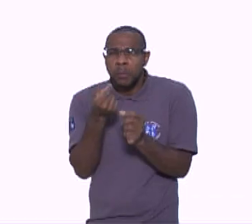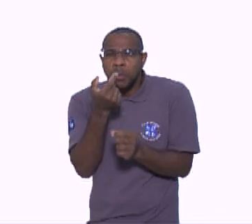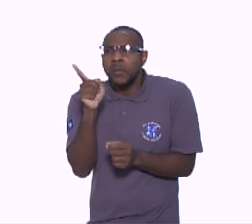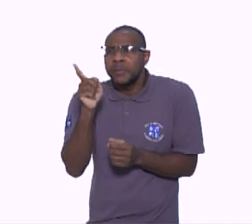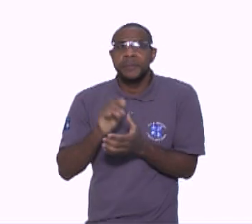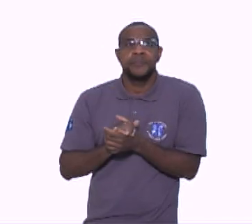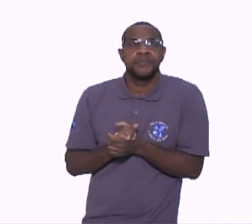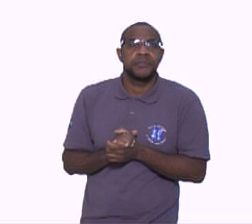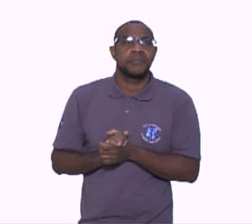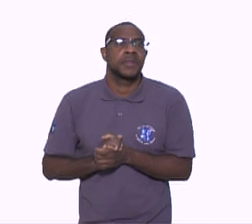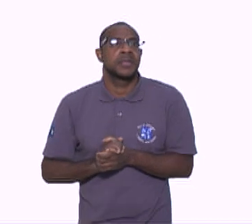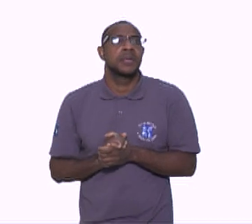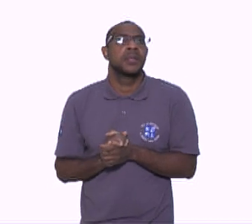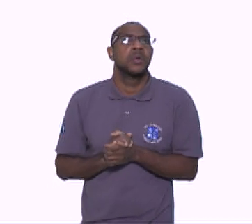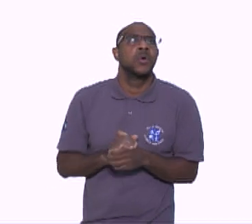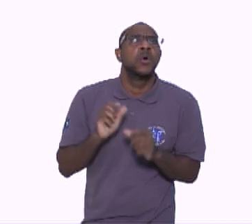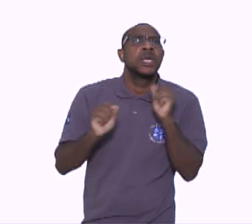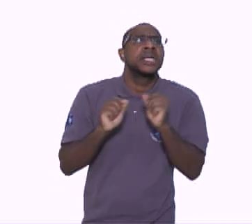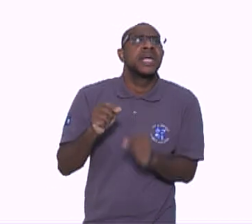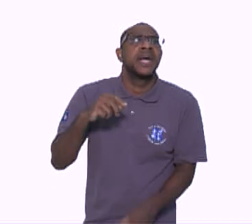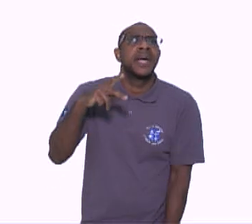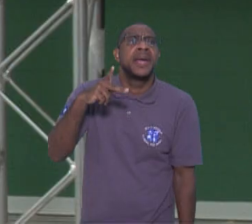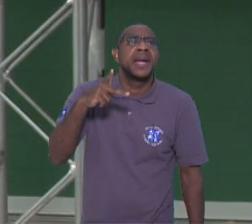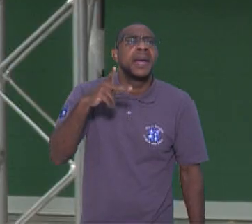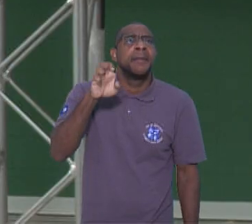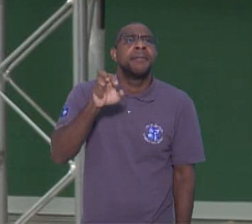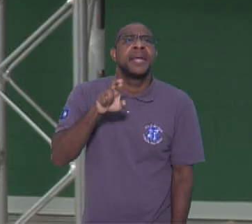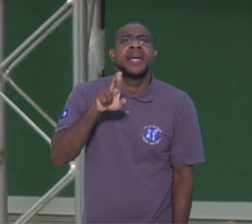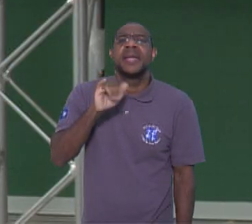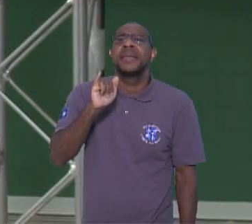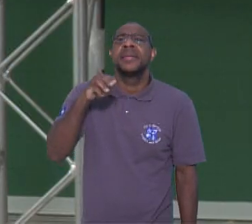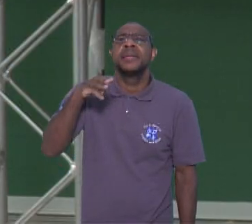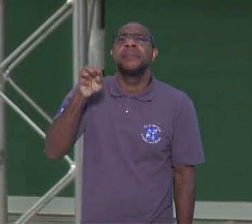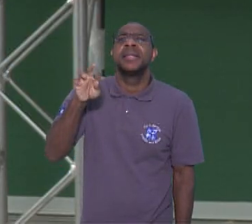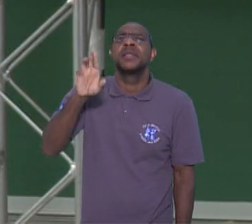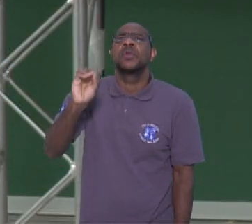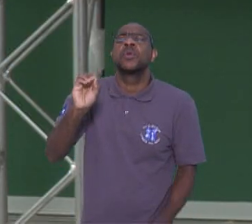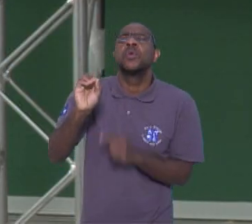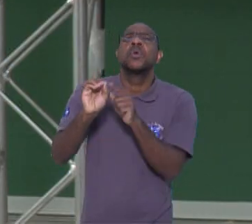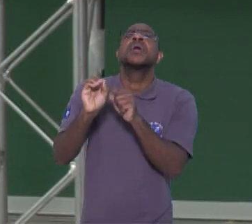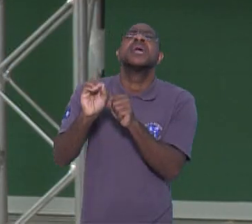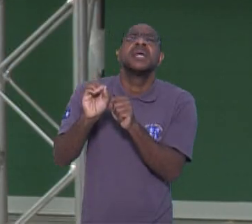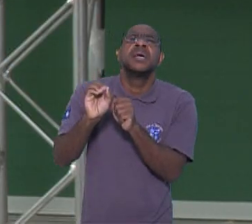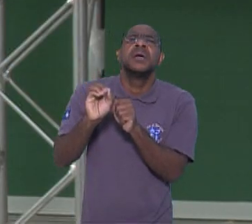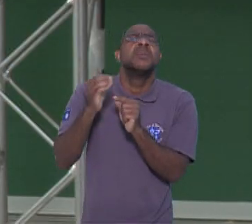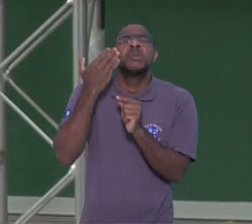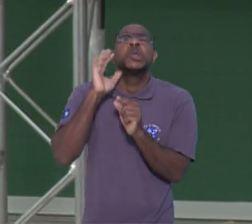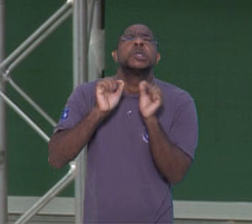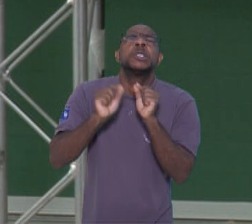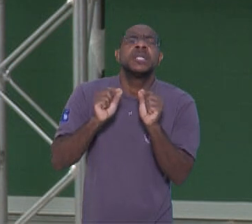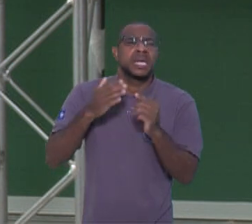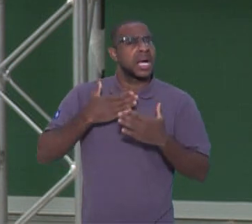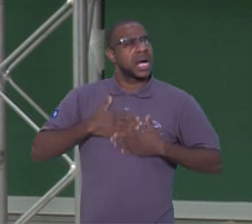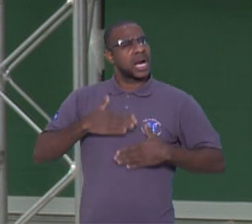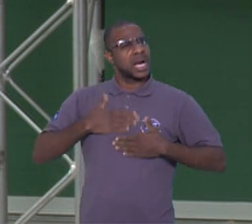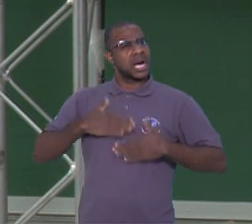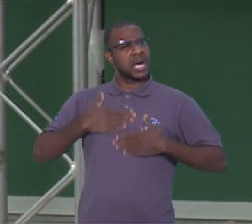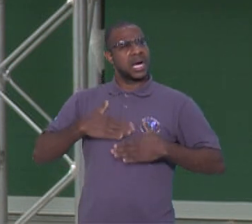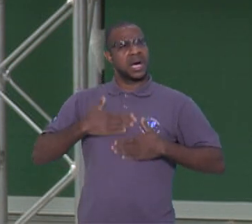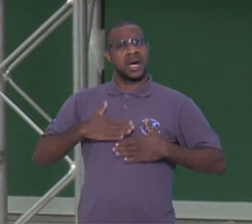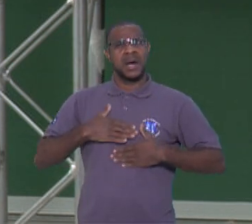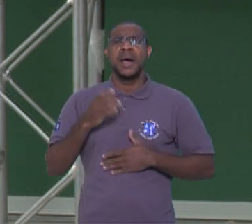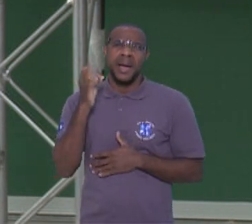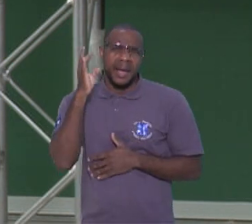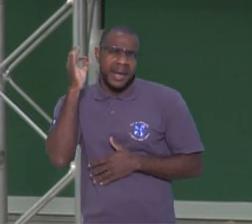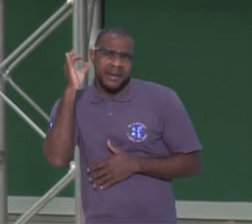Então, o que é perímetro, professor? Me explique, eu não estou entendendo o que é perímetro. Calma, coleguinha, você vai entender. Isso é